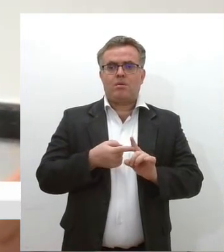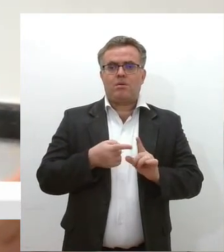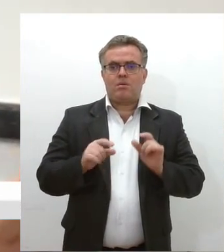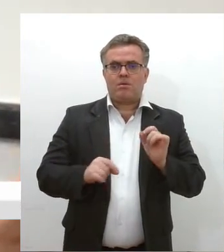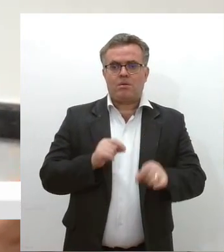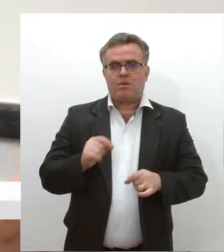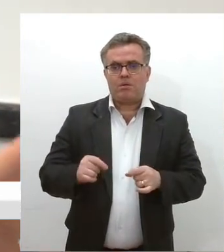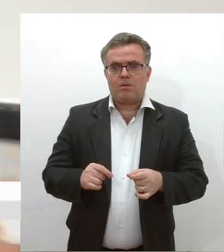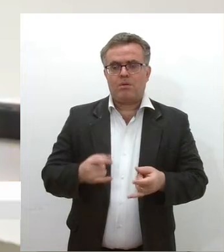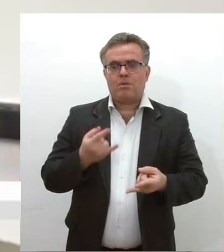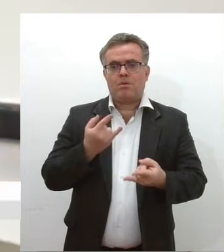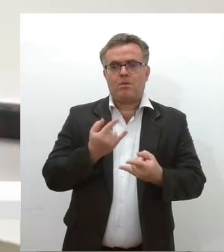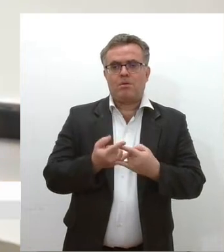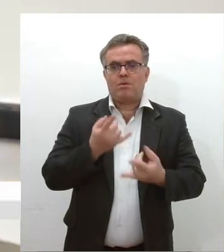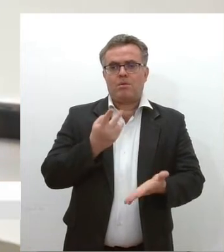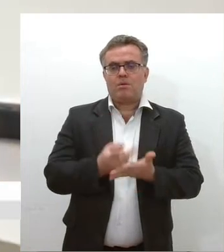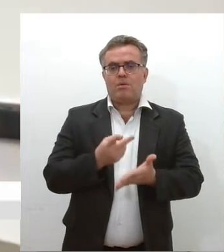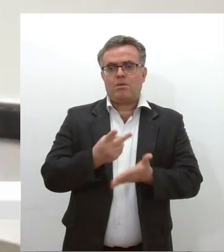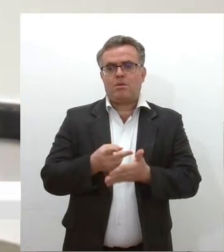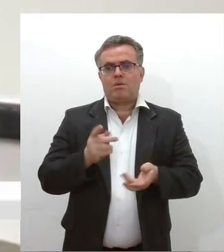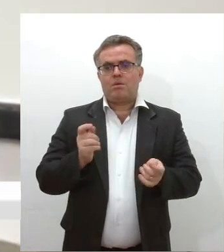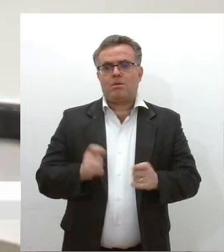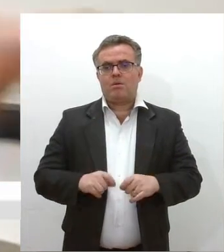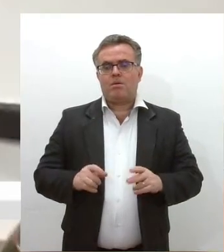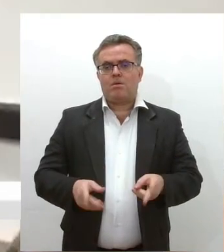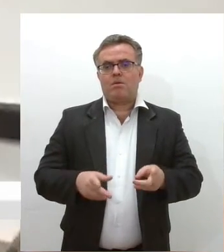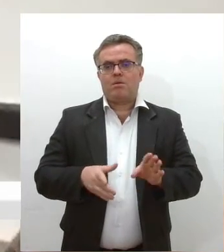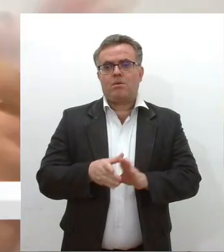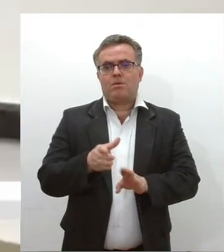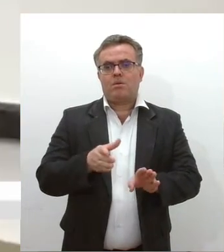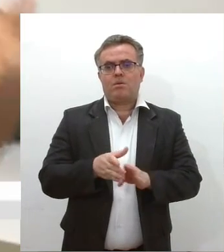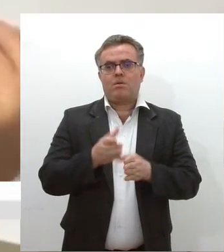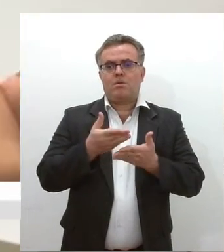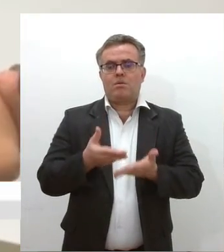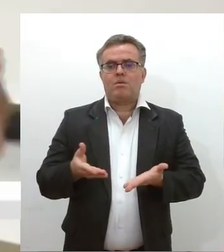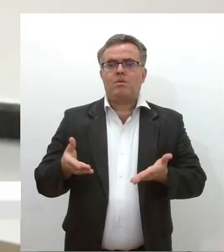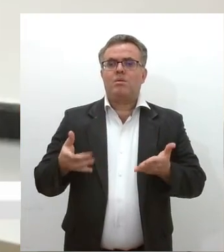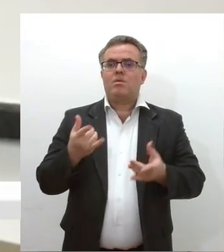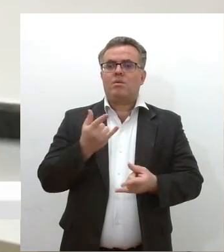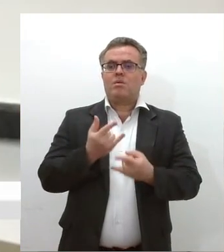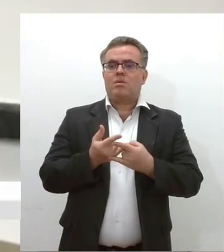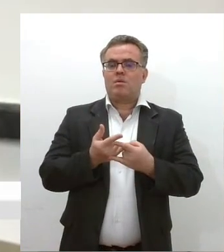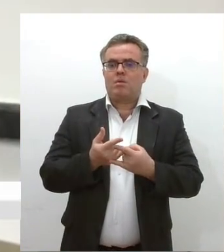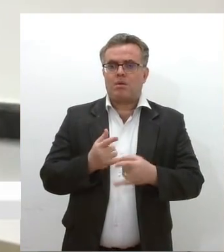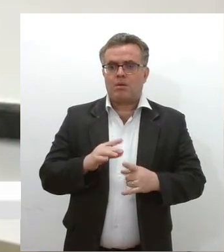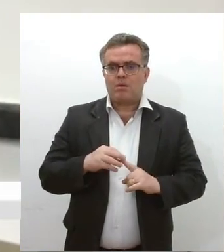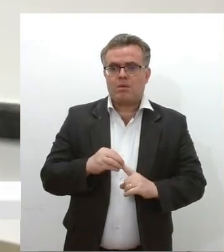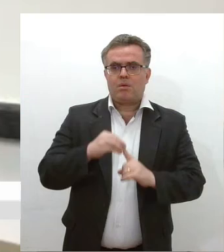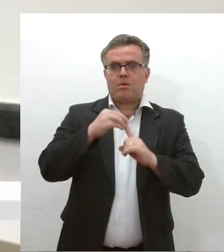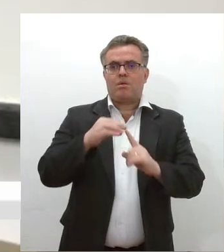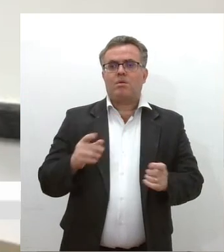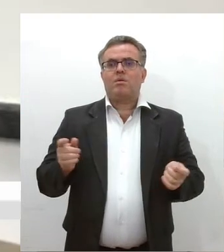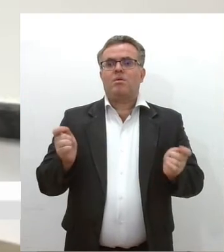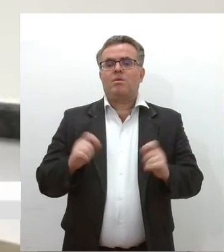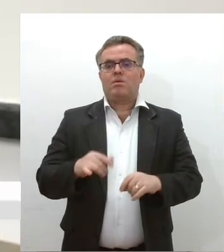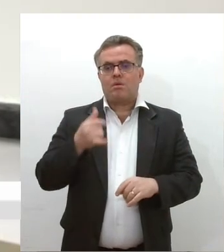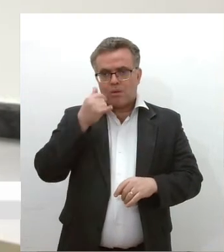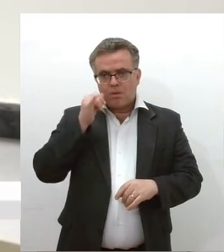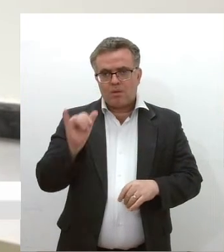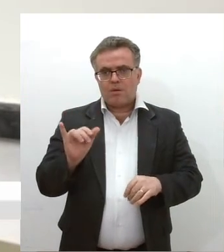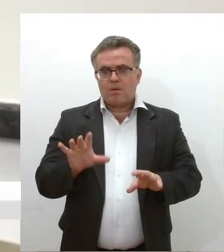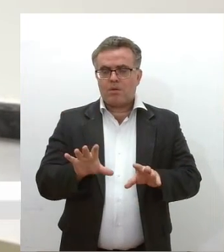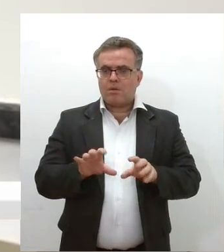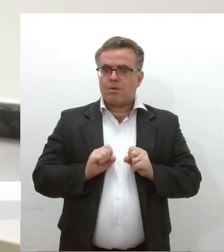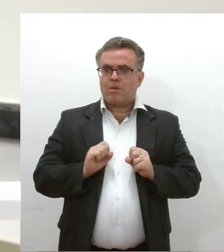preservativo, entendeu? Na verdade, a gente orienta usar o preservativo sempre, porque é o único método que vai evitar infecção sexualmente